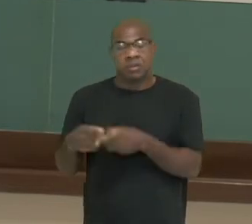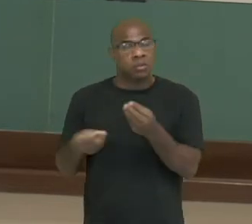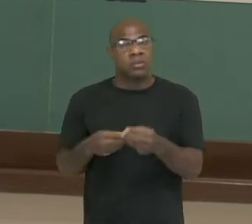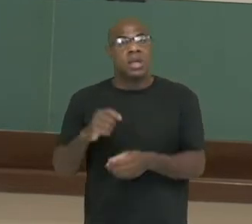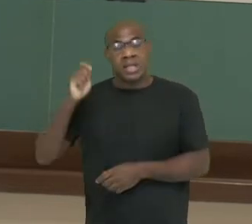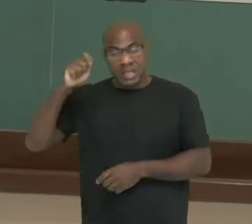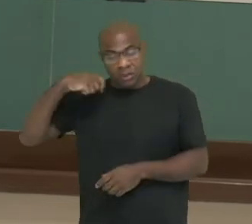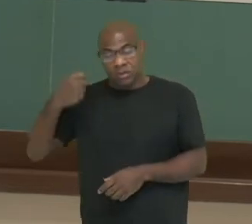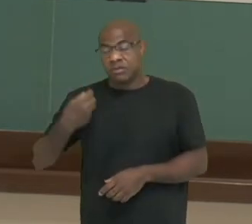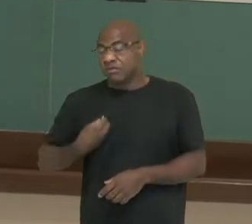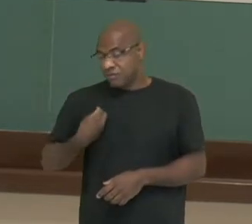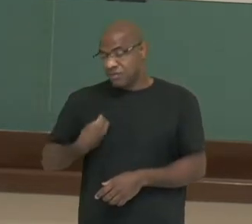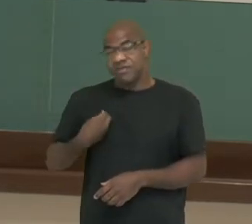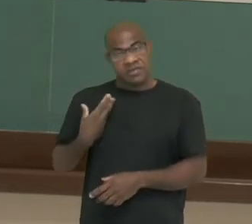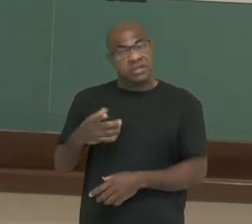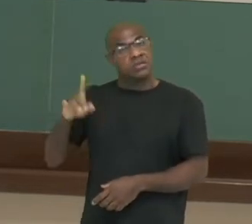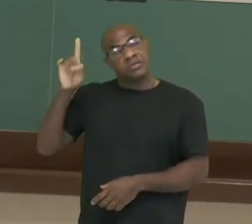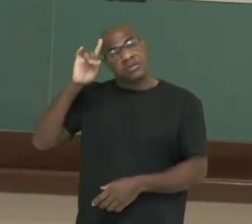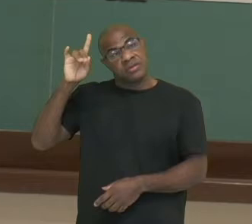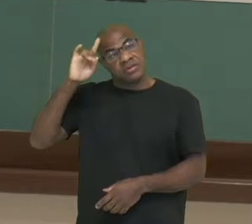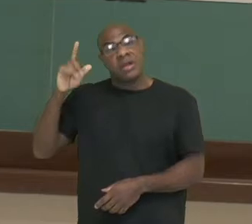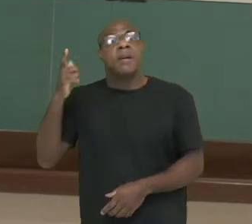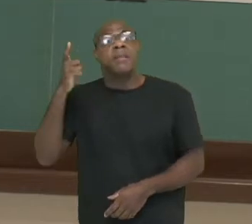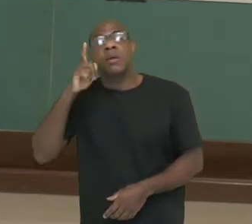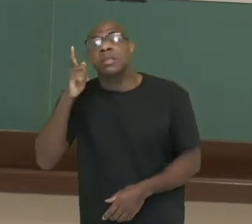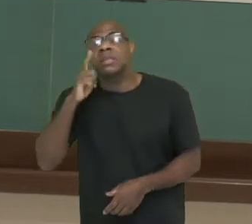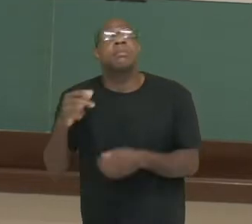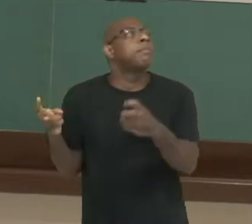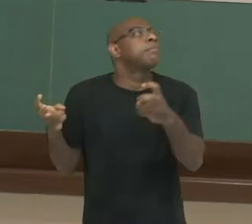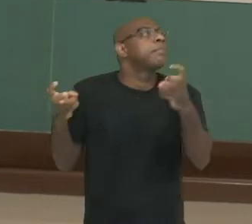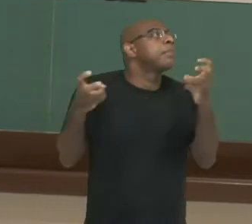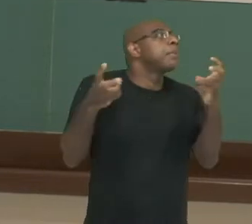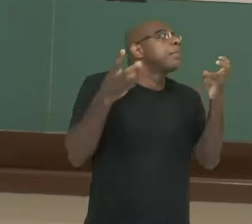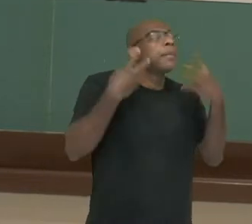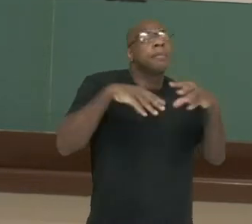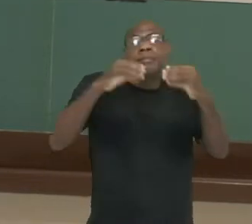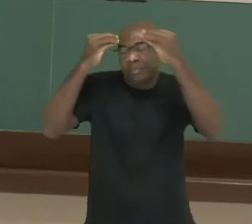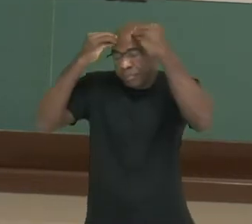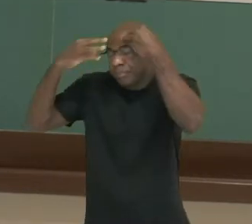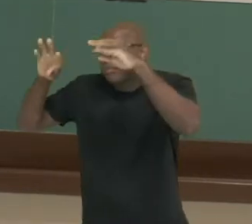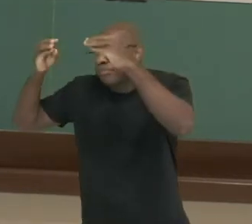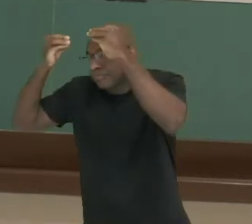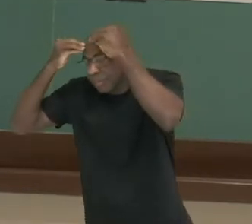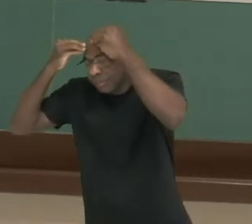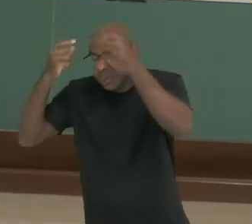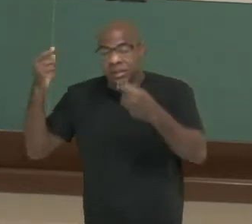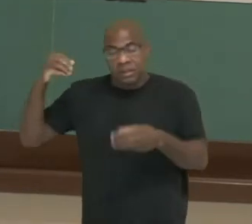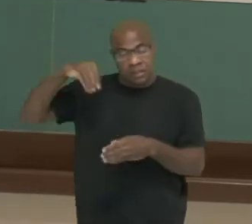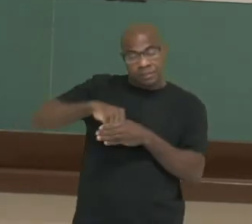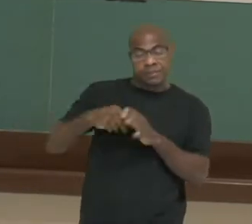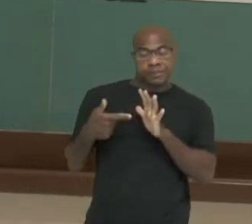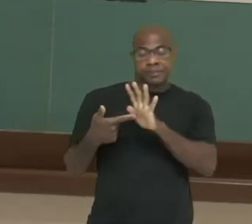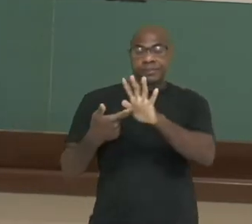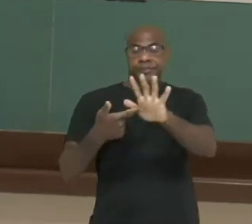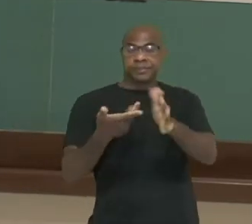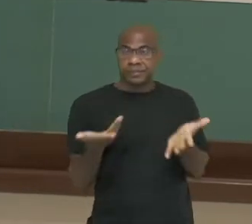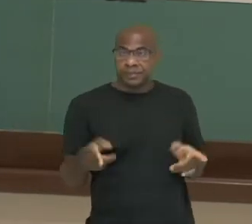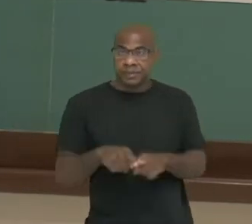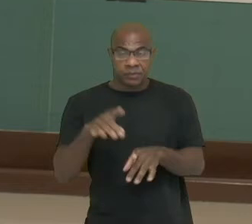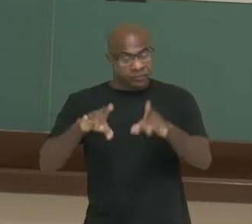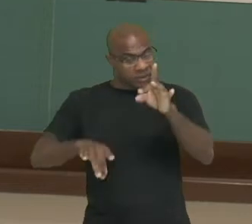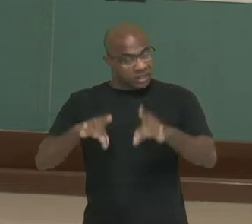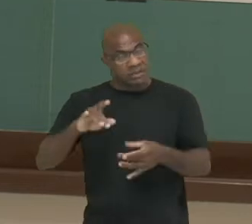viviam os personagens no seu dia a dia, para conseguir ter, né, memória afetivas para trazer para a encenação teatral. Então